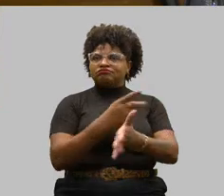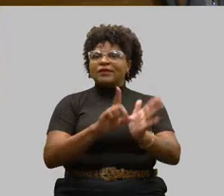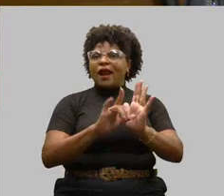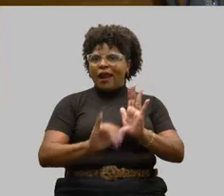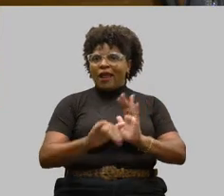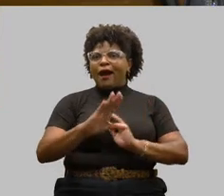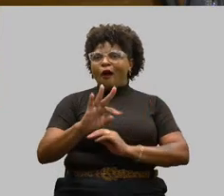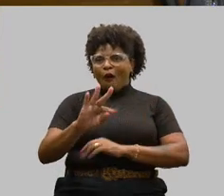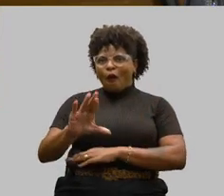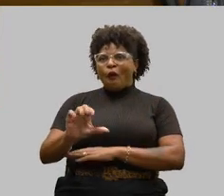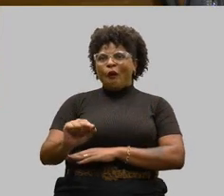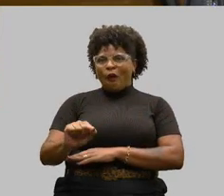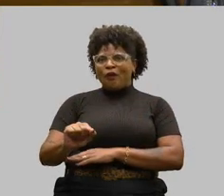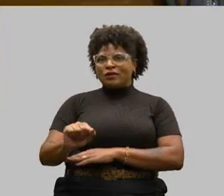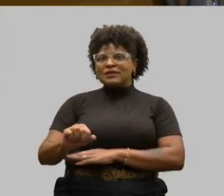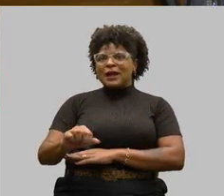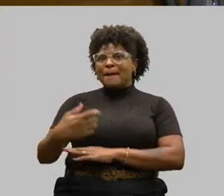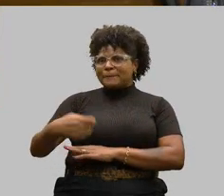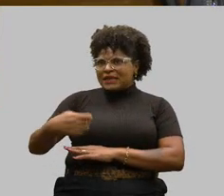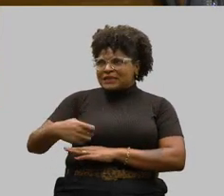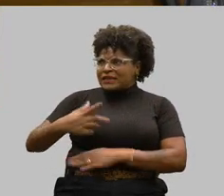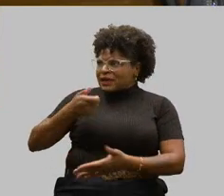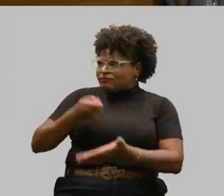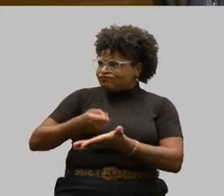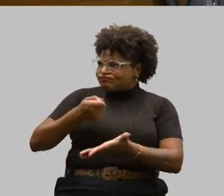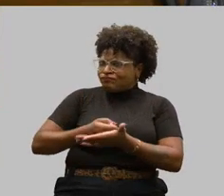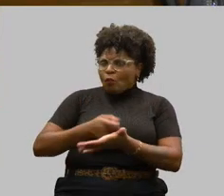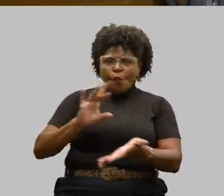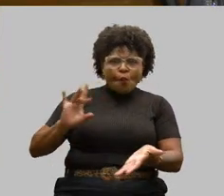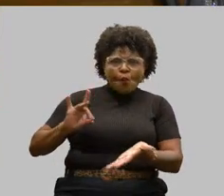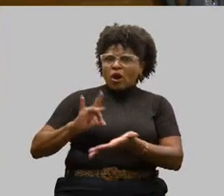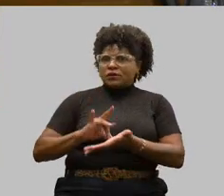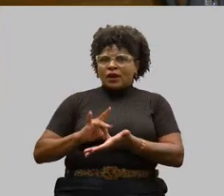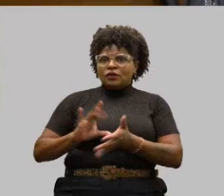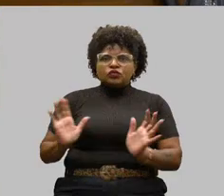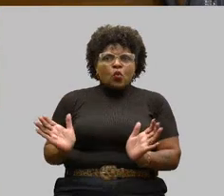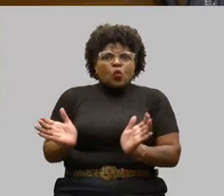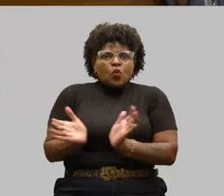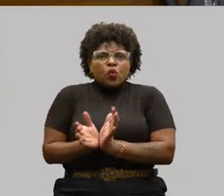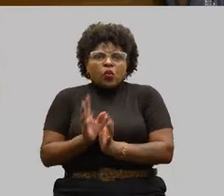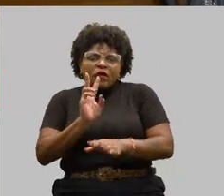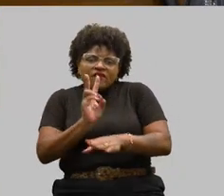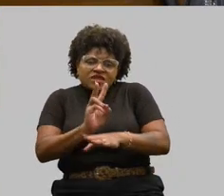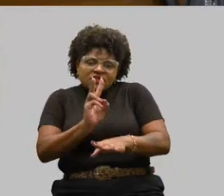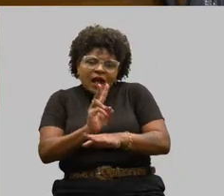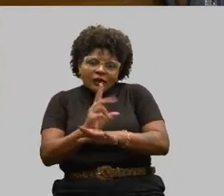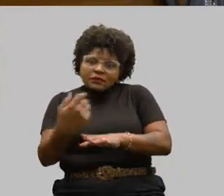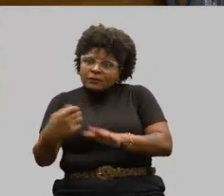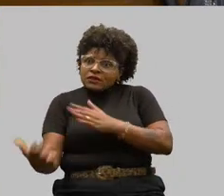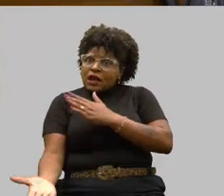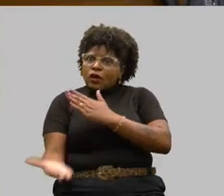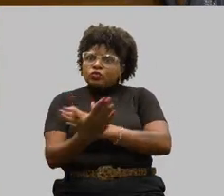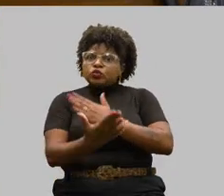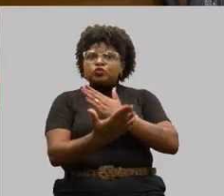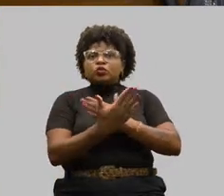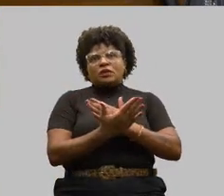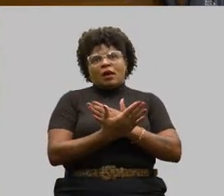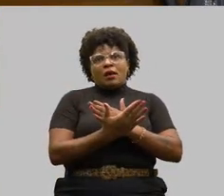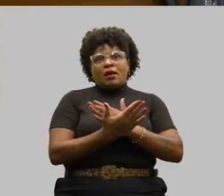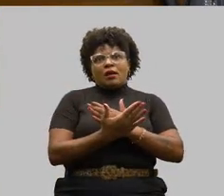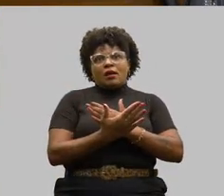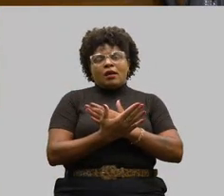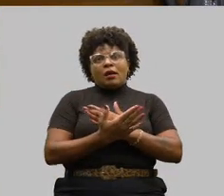como uma cobrança efetiva e que os órgãos de controle nos ajudem nessa questão então nós como Ministério do Trabalho